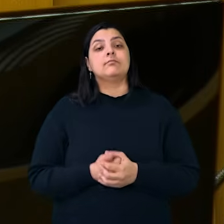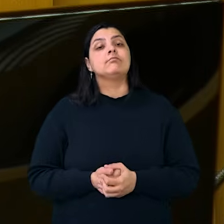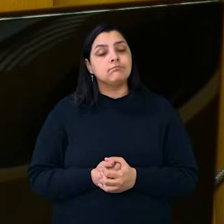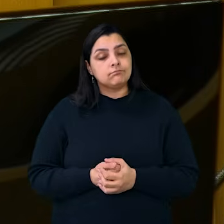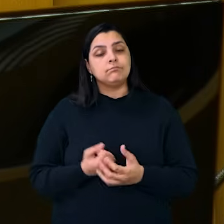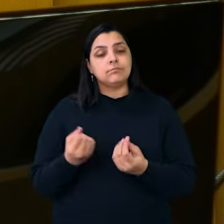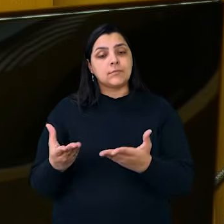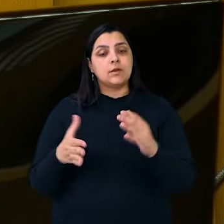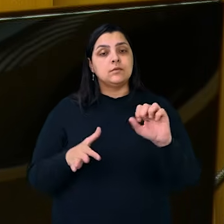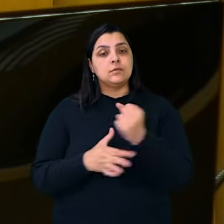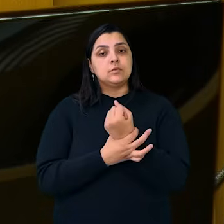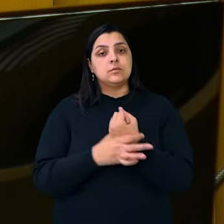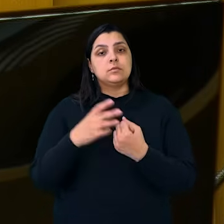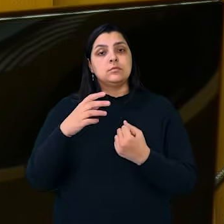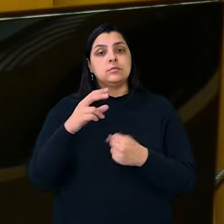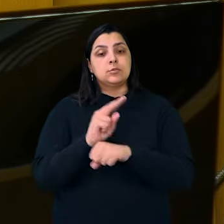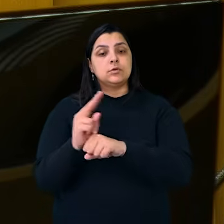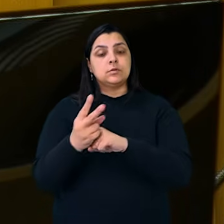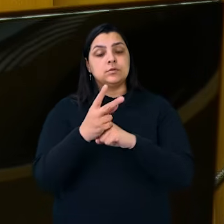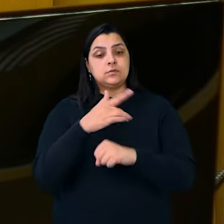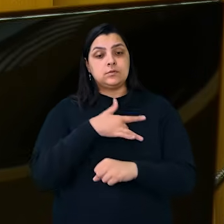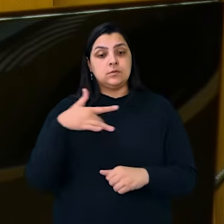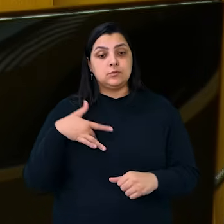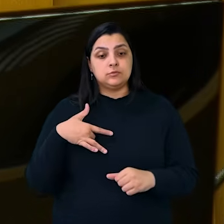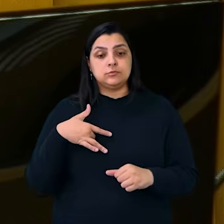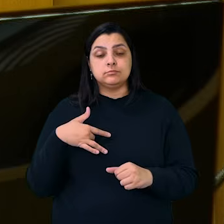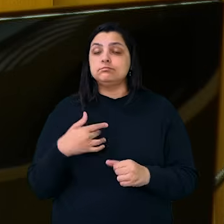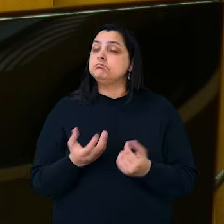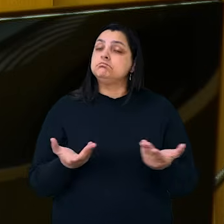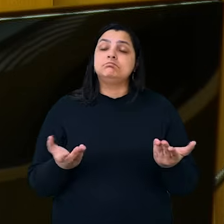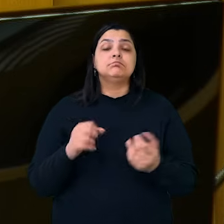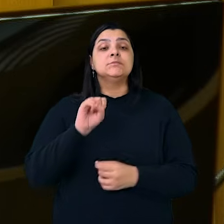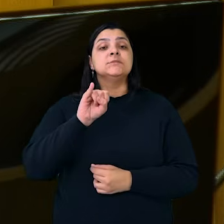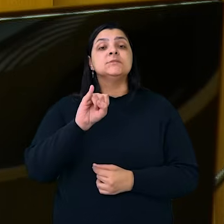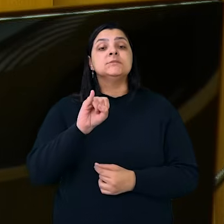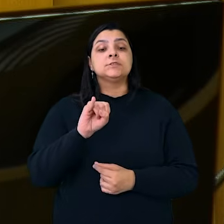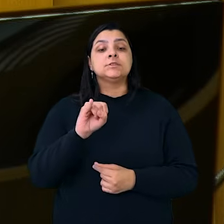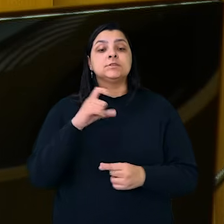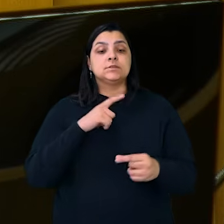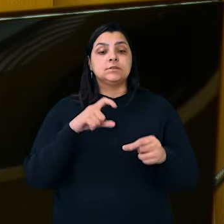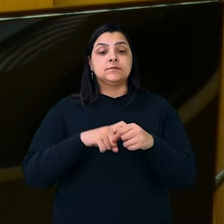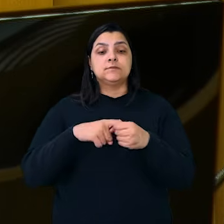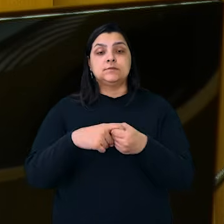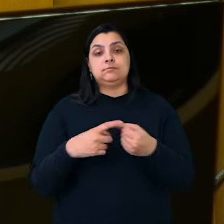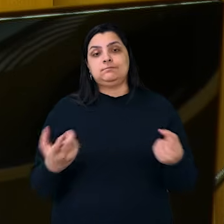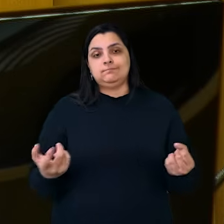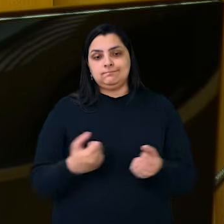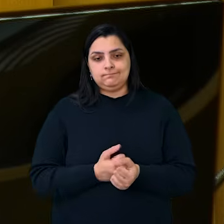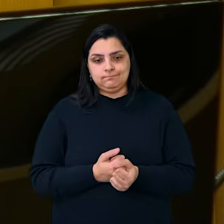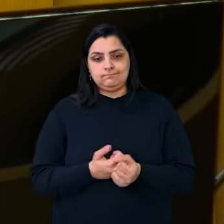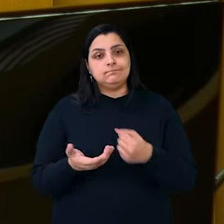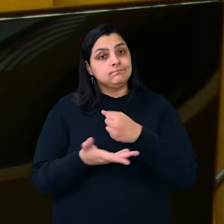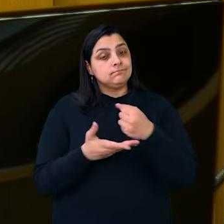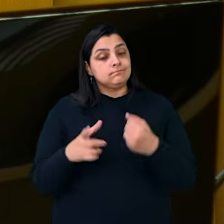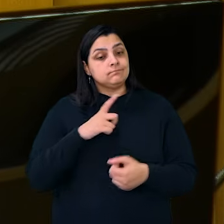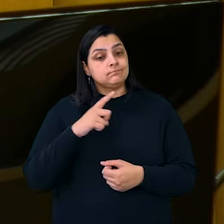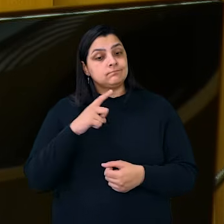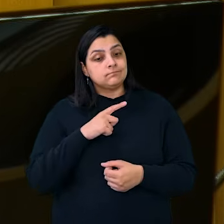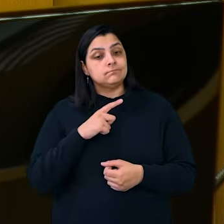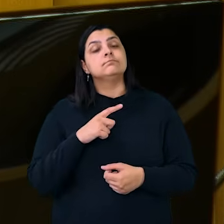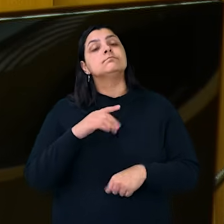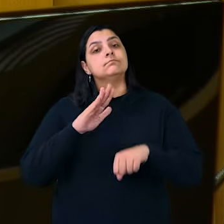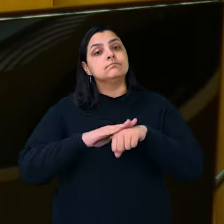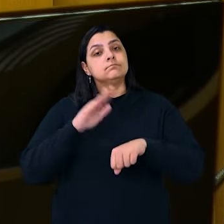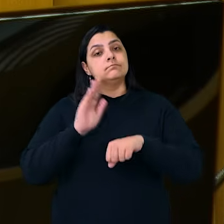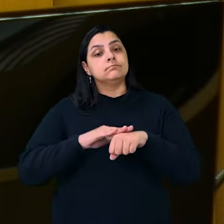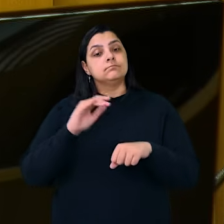é exatamente assegurar a proteção à saúde e segurança, independentemente do que seja de vínculo, e aqui está muito claro pela fundamentação que apresenta, inclusive de